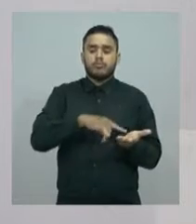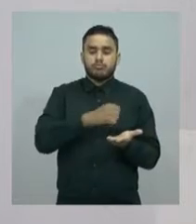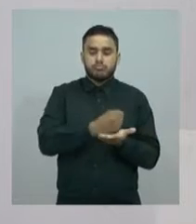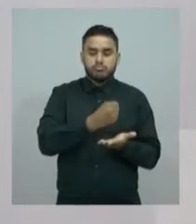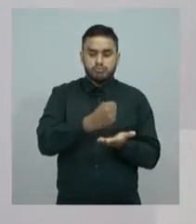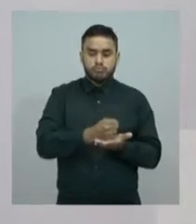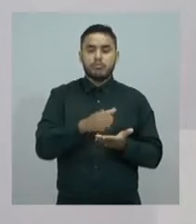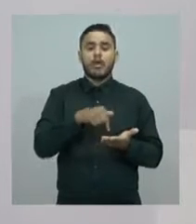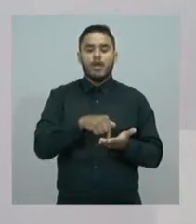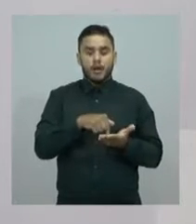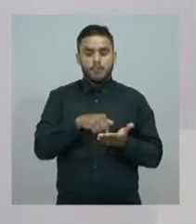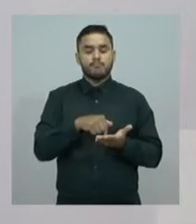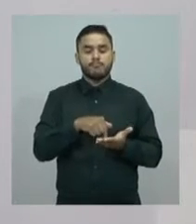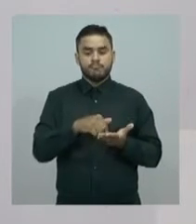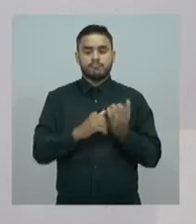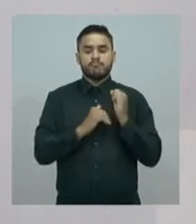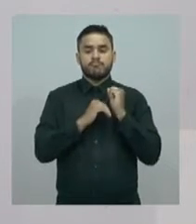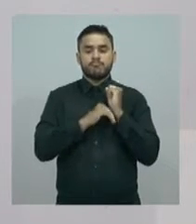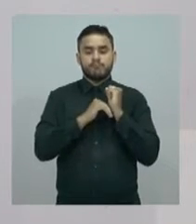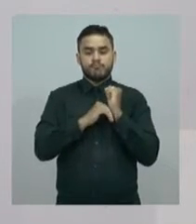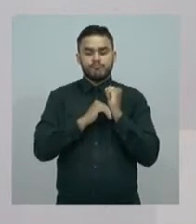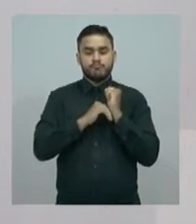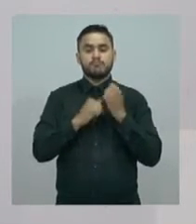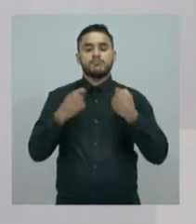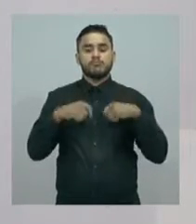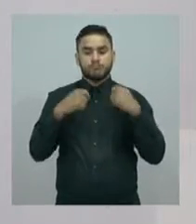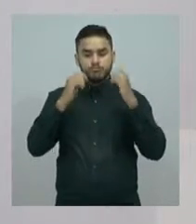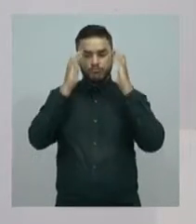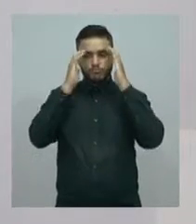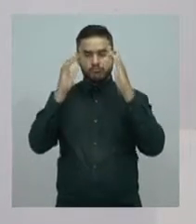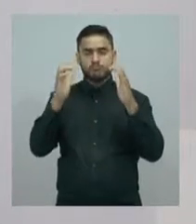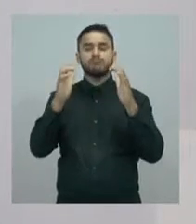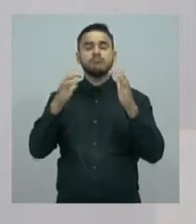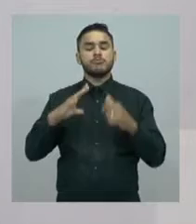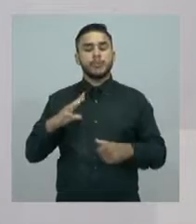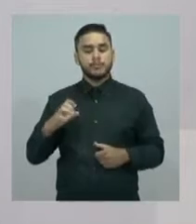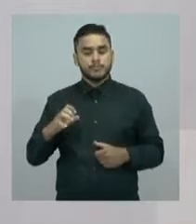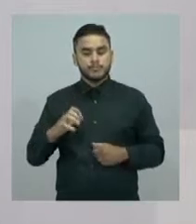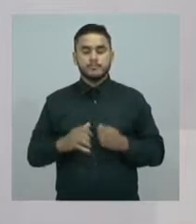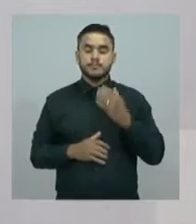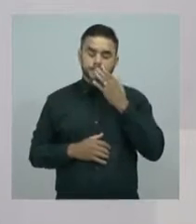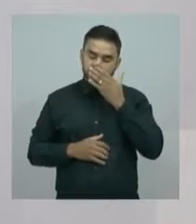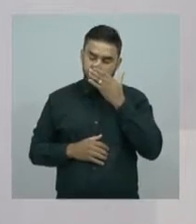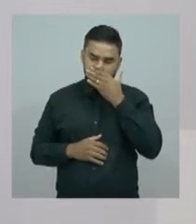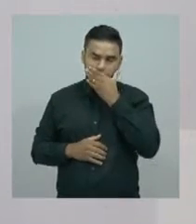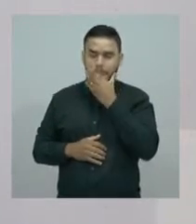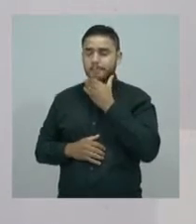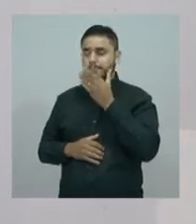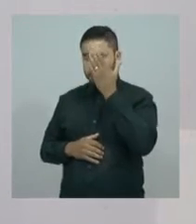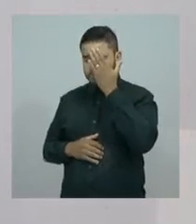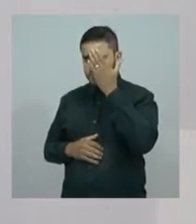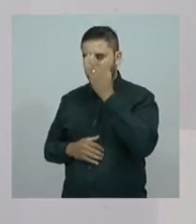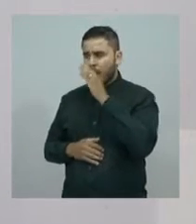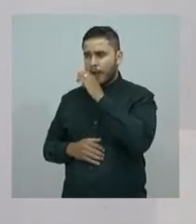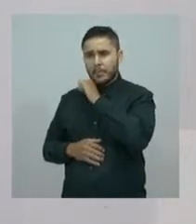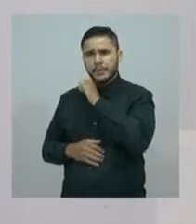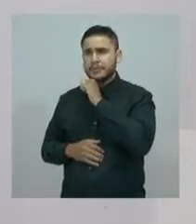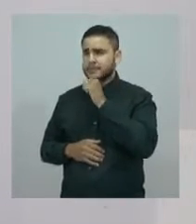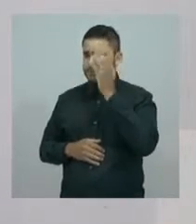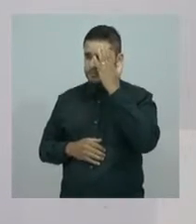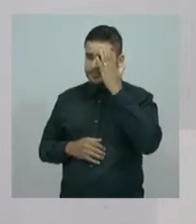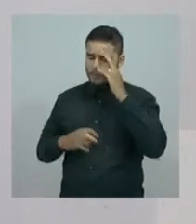confidencialidade com aquela mediação. E é rápido, né? Geralmente se resolve as questões